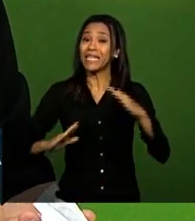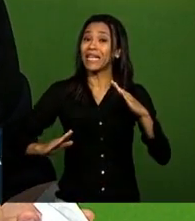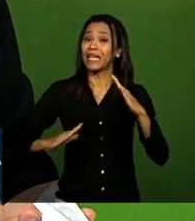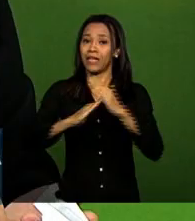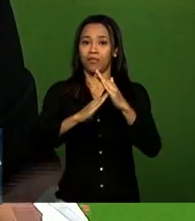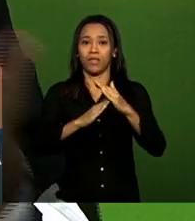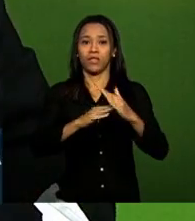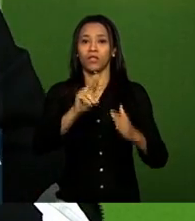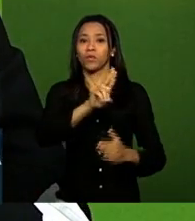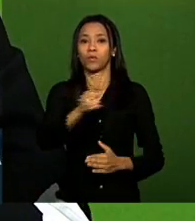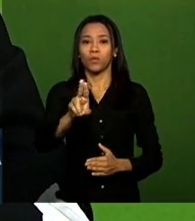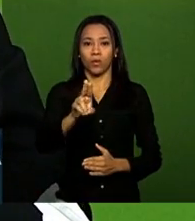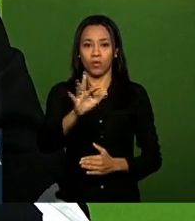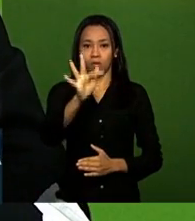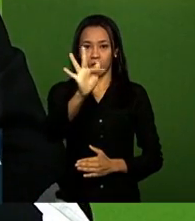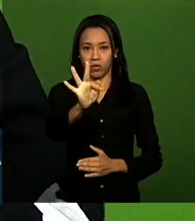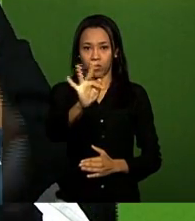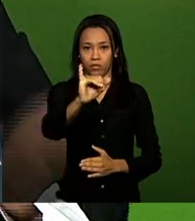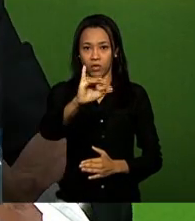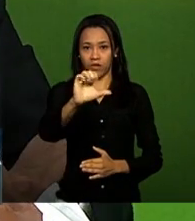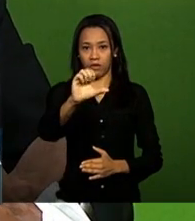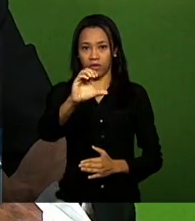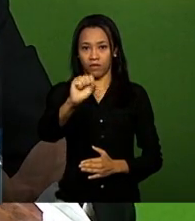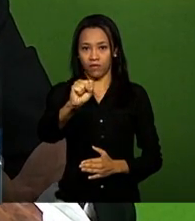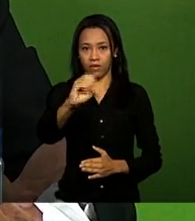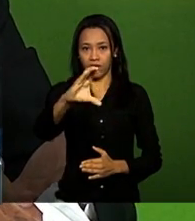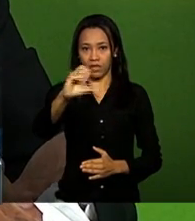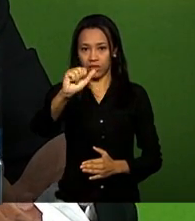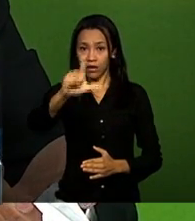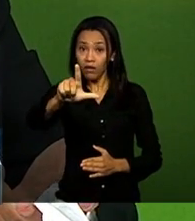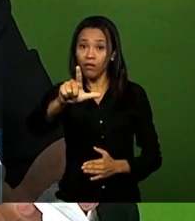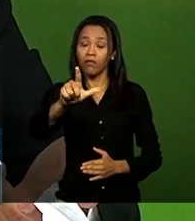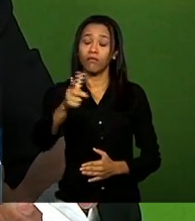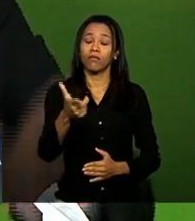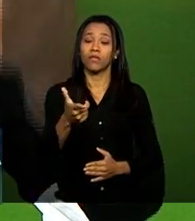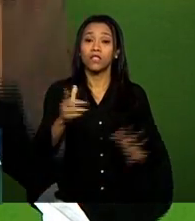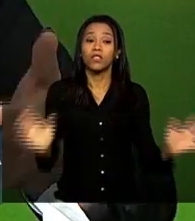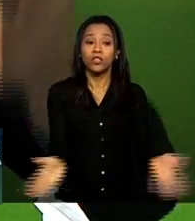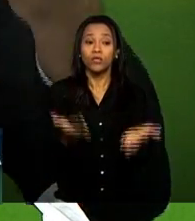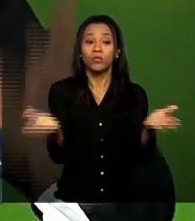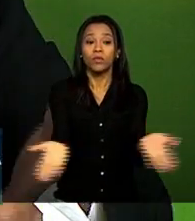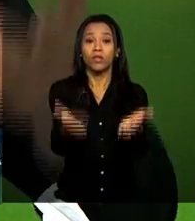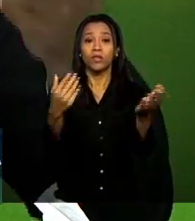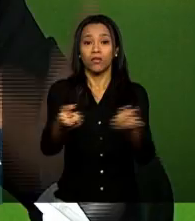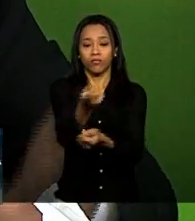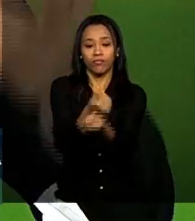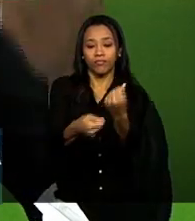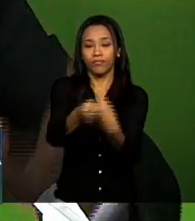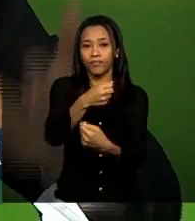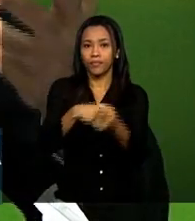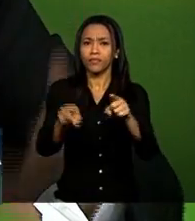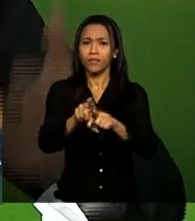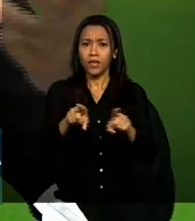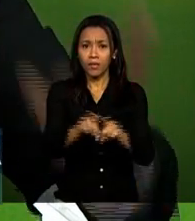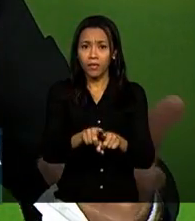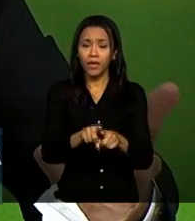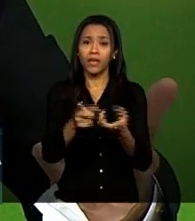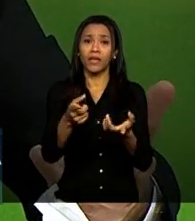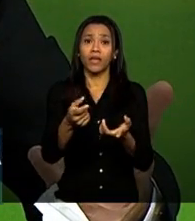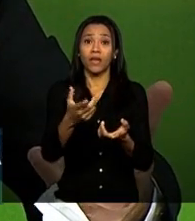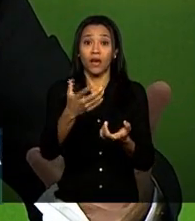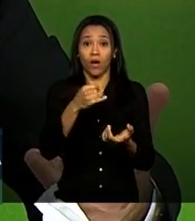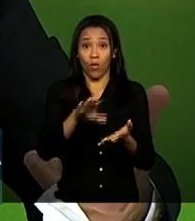renda equilibrando com a necessidade de estímulos econômicos a carga de renúncia fiscal que o governo fez foi